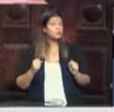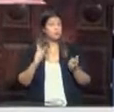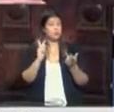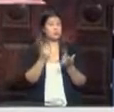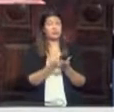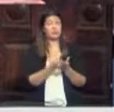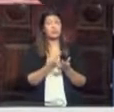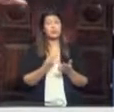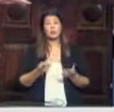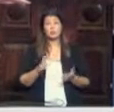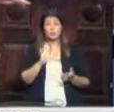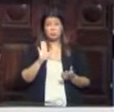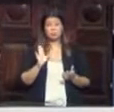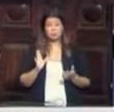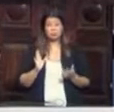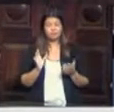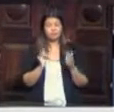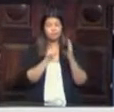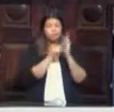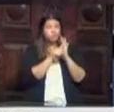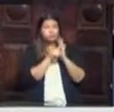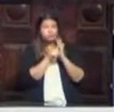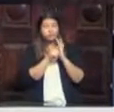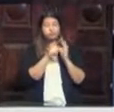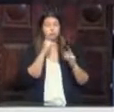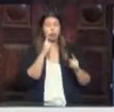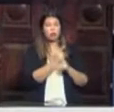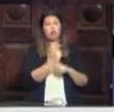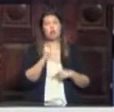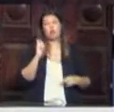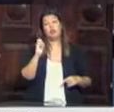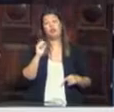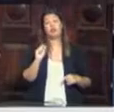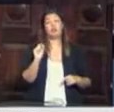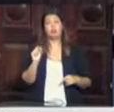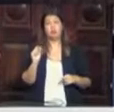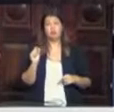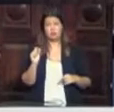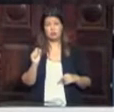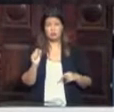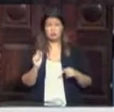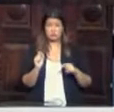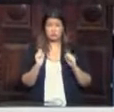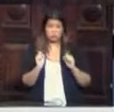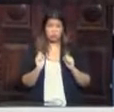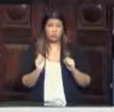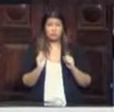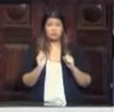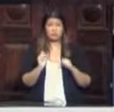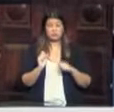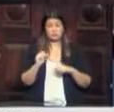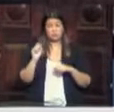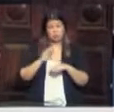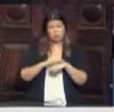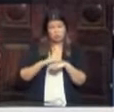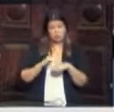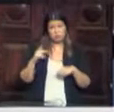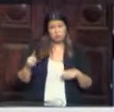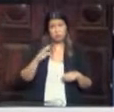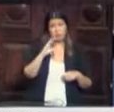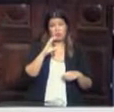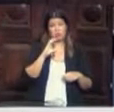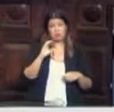multa. Não tem que pagar multa nenhuma, pode desistir. Então, veja o absurdo. E aí, o que que acontece?